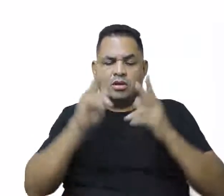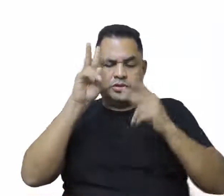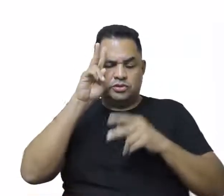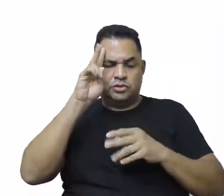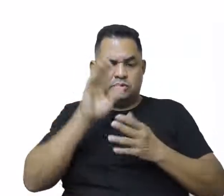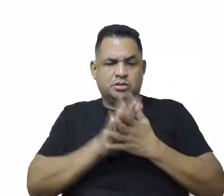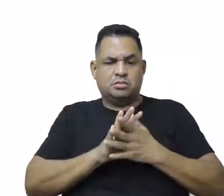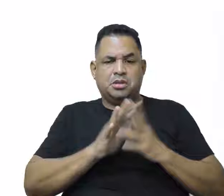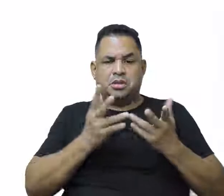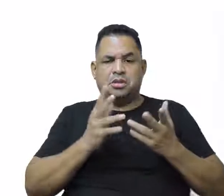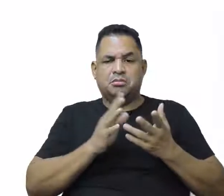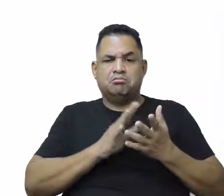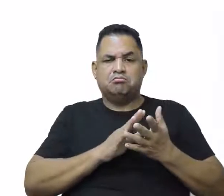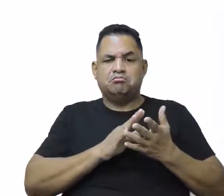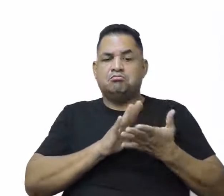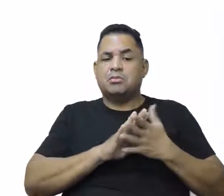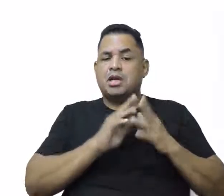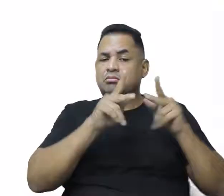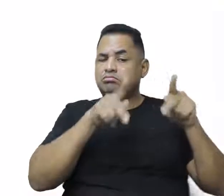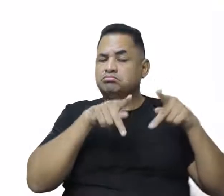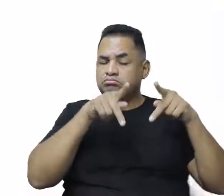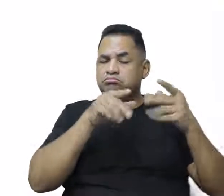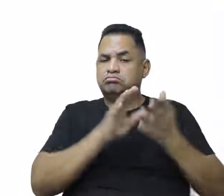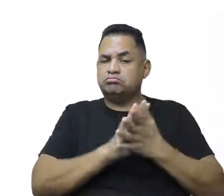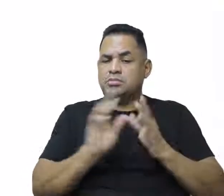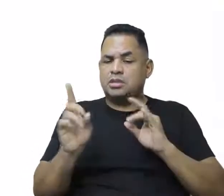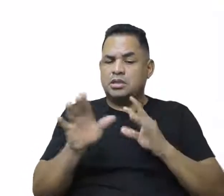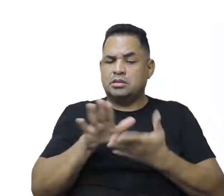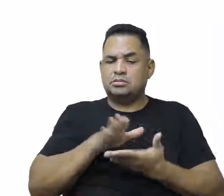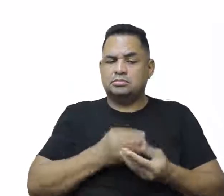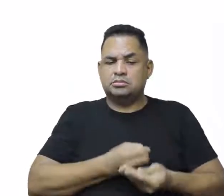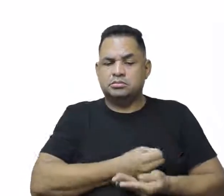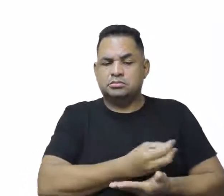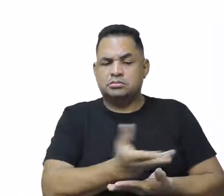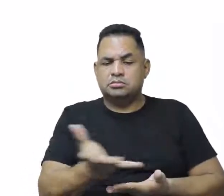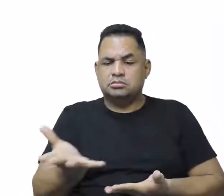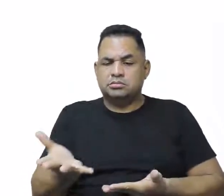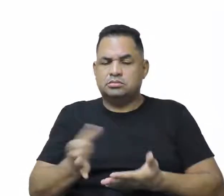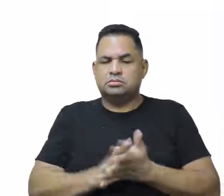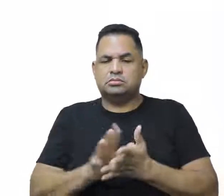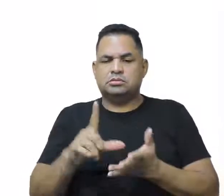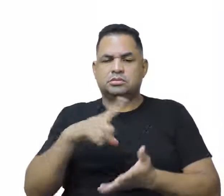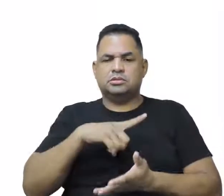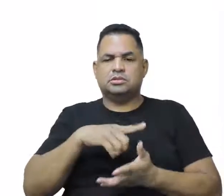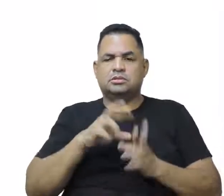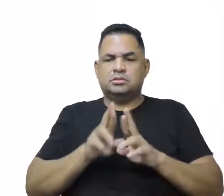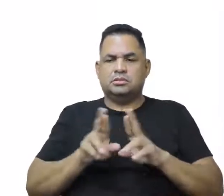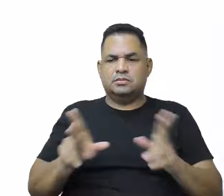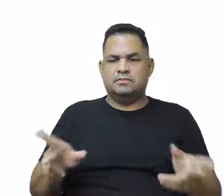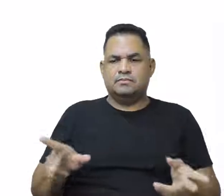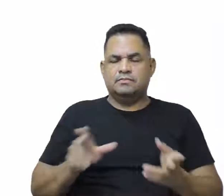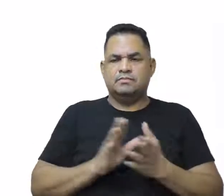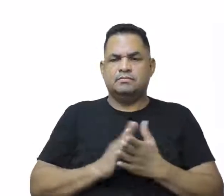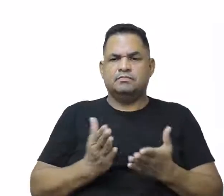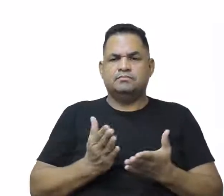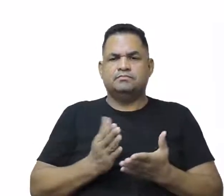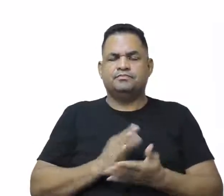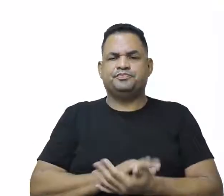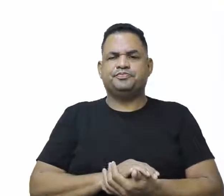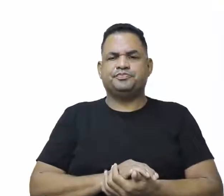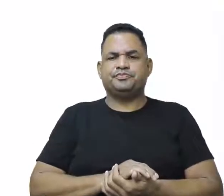civilização. Cada repartição das cartas resulta de uma distinção